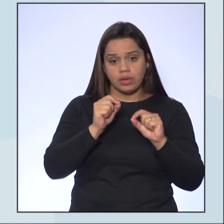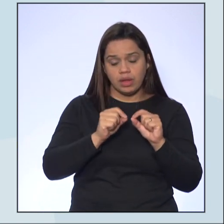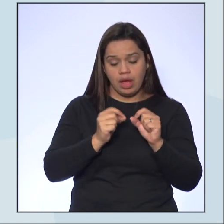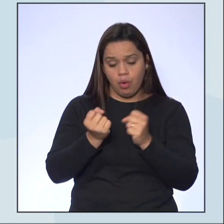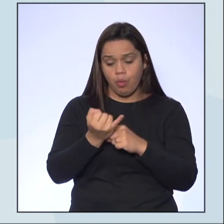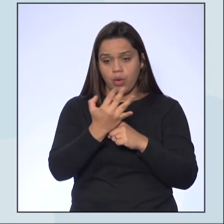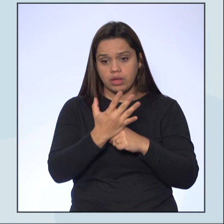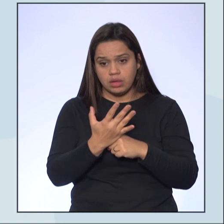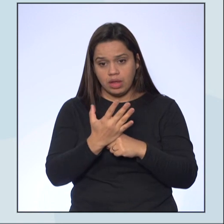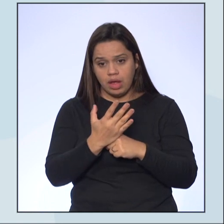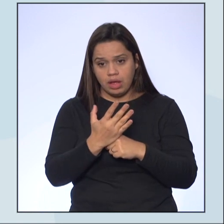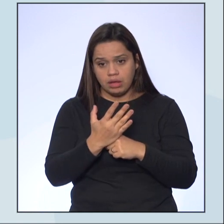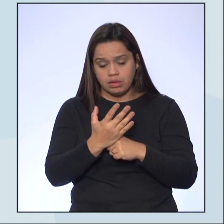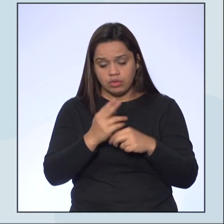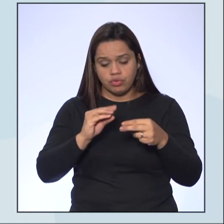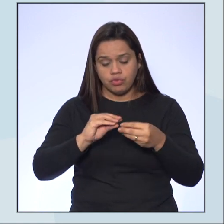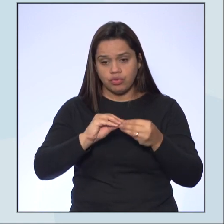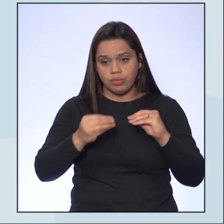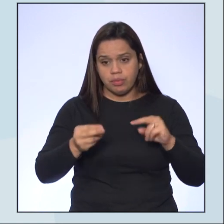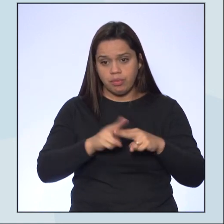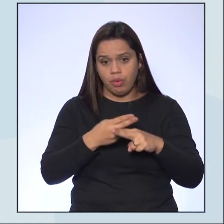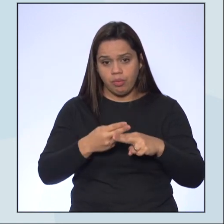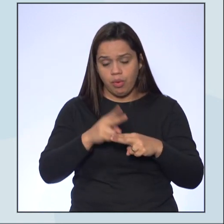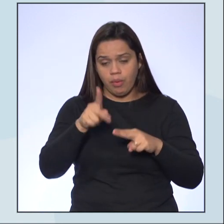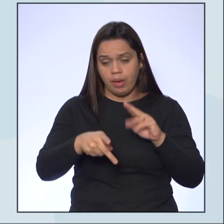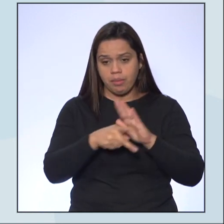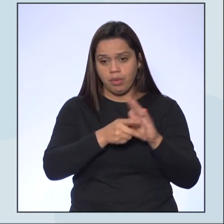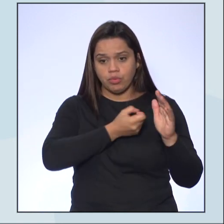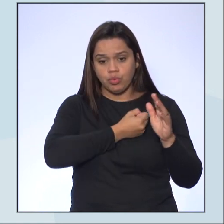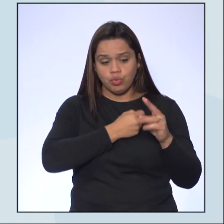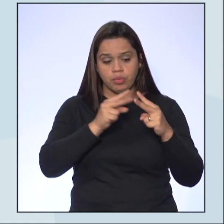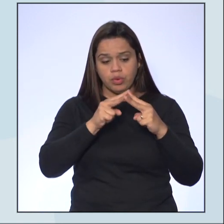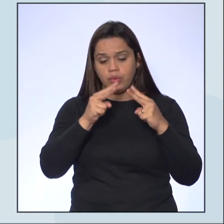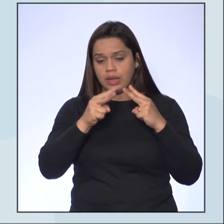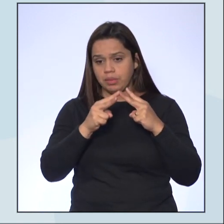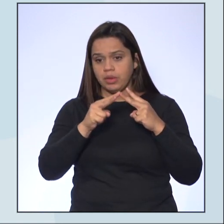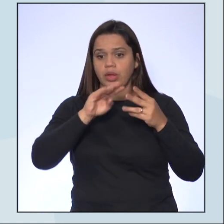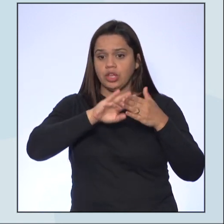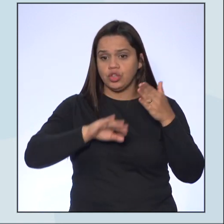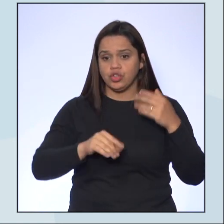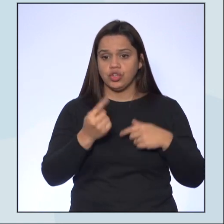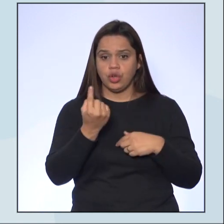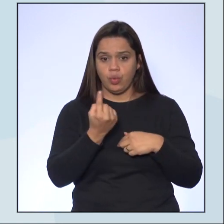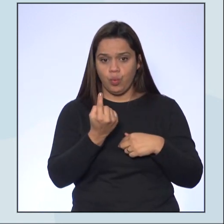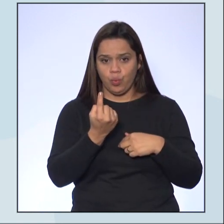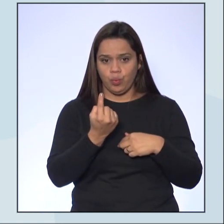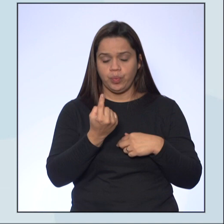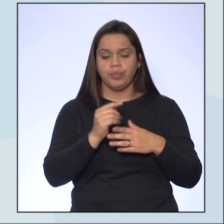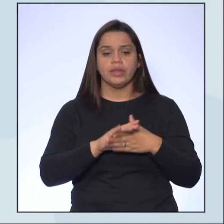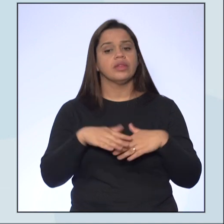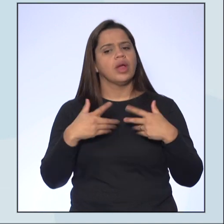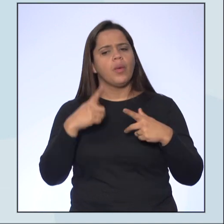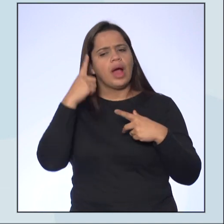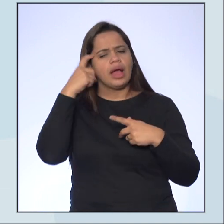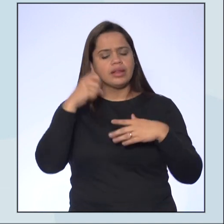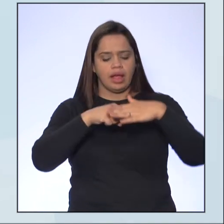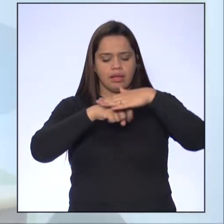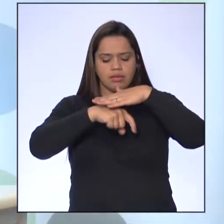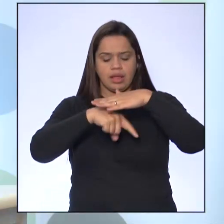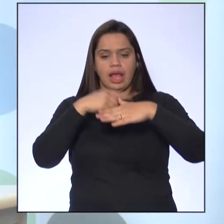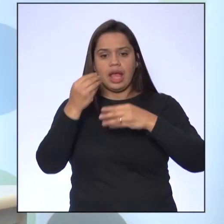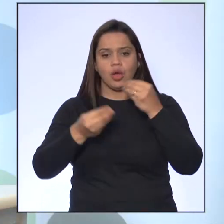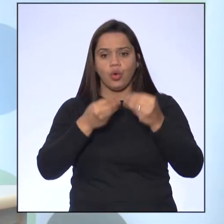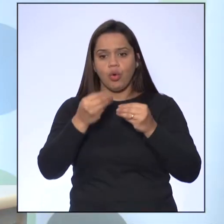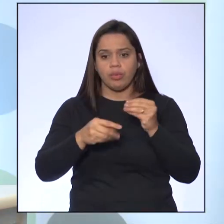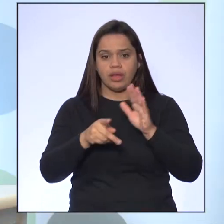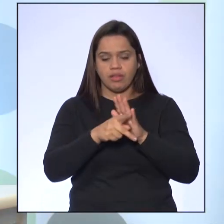na cesta é um número ímpar. Então, ele retira um bombom. Então, essa ideia de fluxograma é como ele monta, como ele